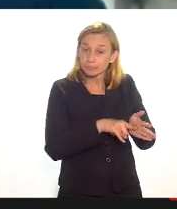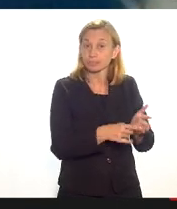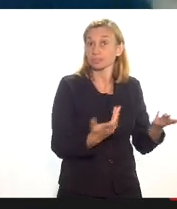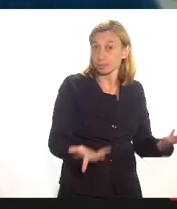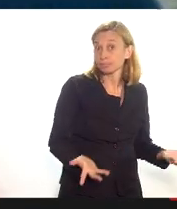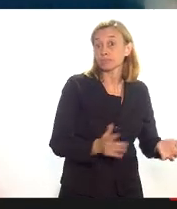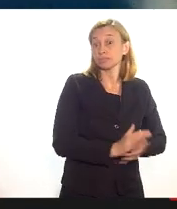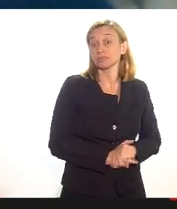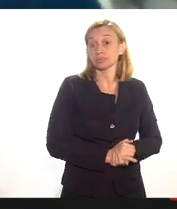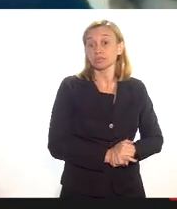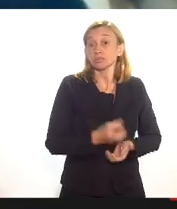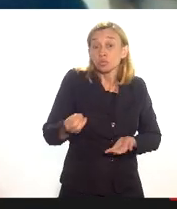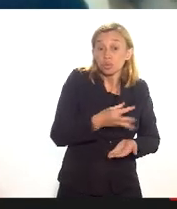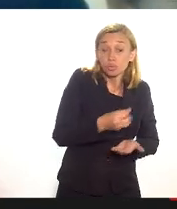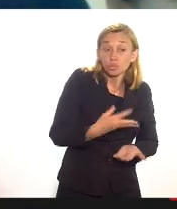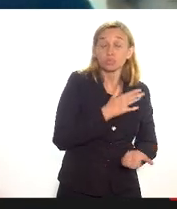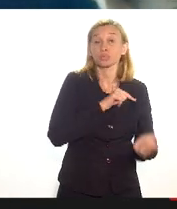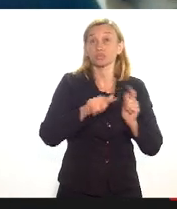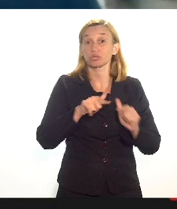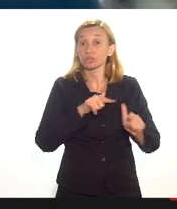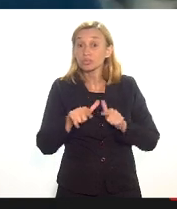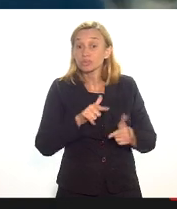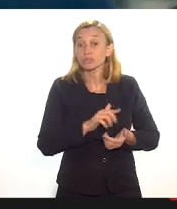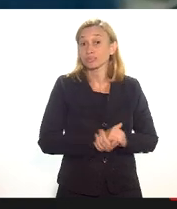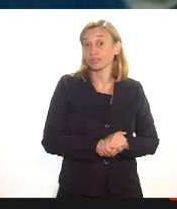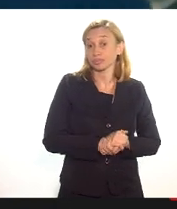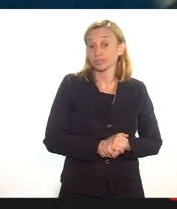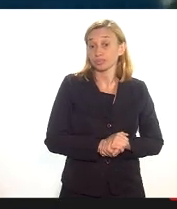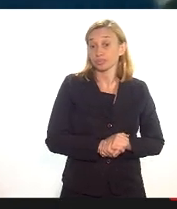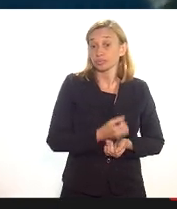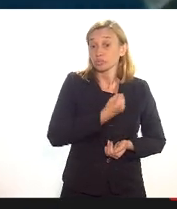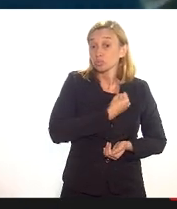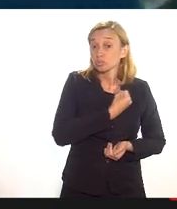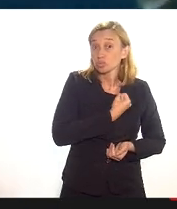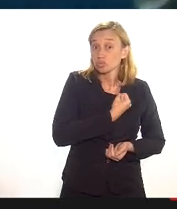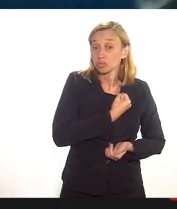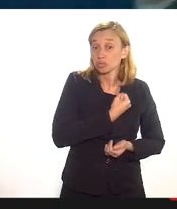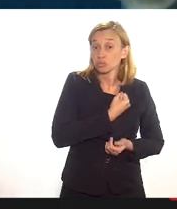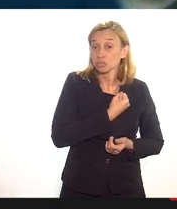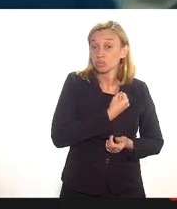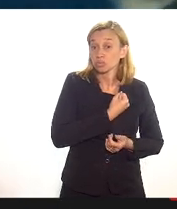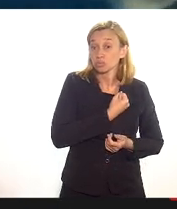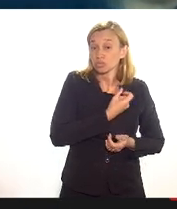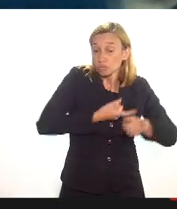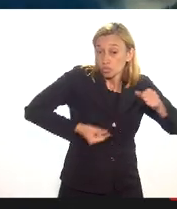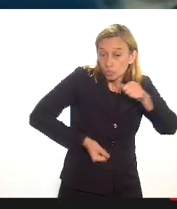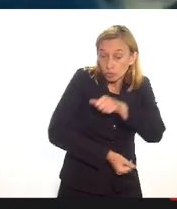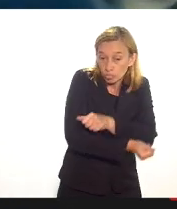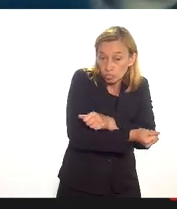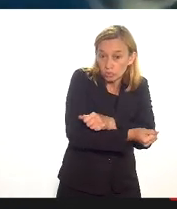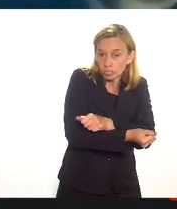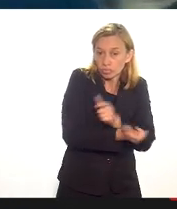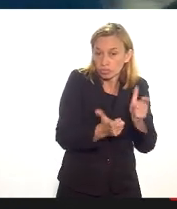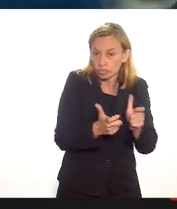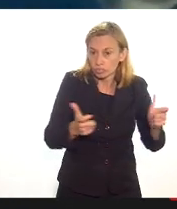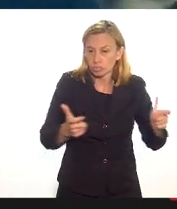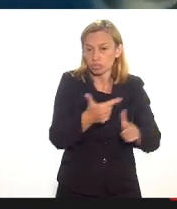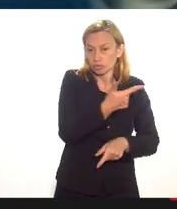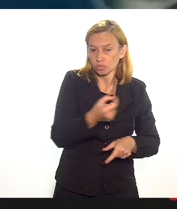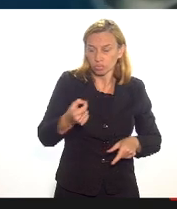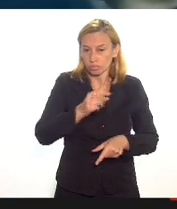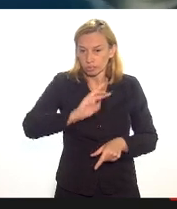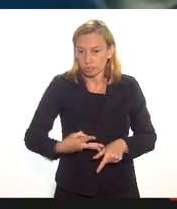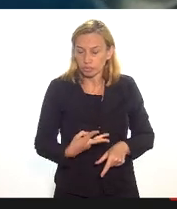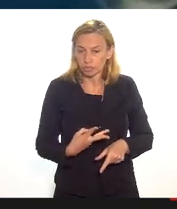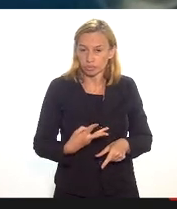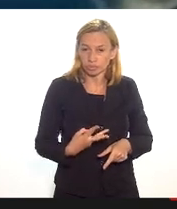que envolve novos empregos. Se um alto índice de investimento desta monta, de 200 milhões de reais em